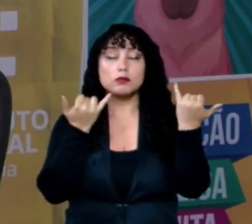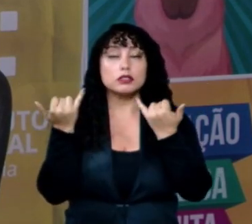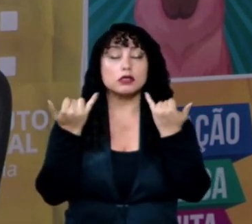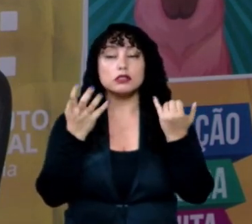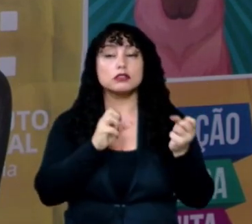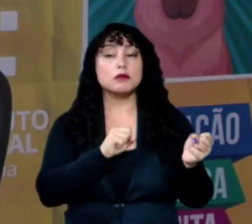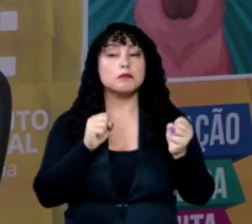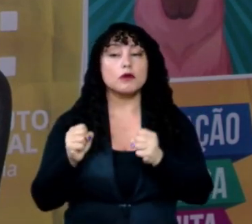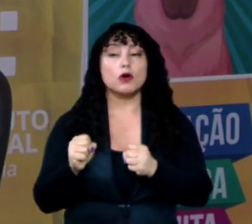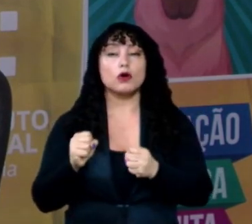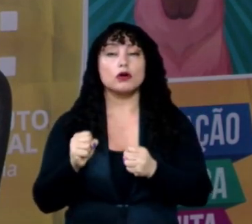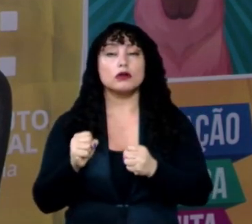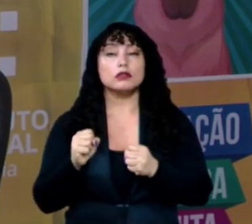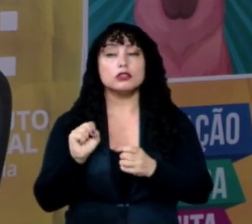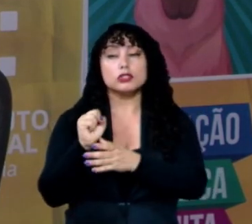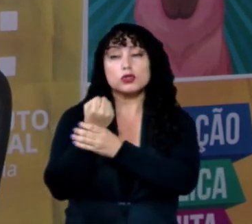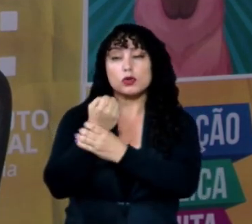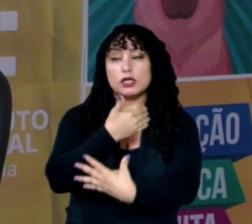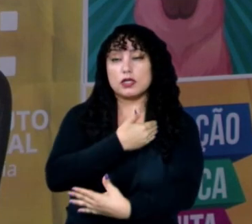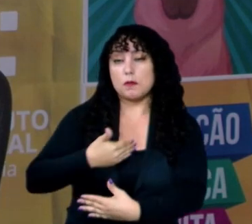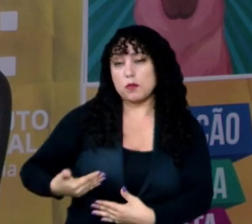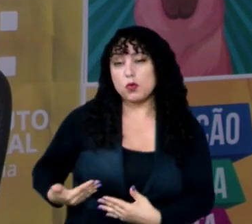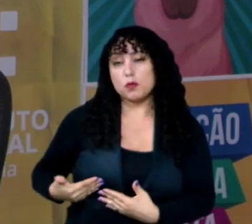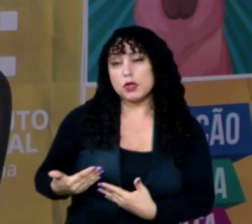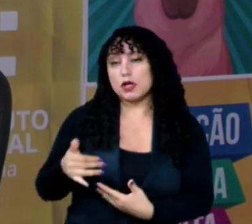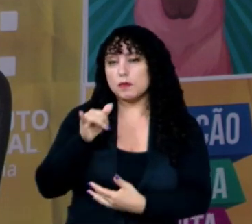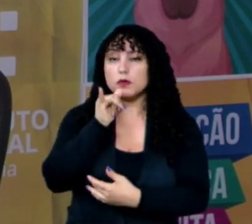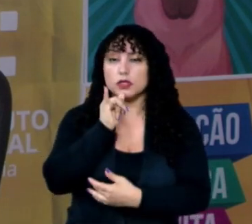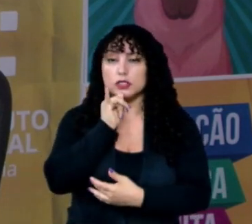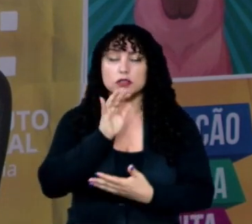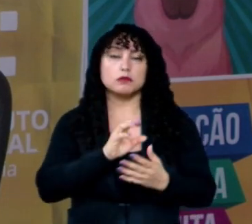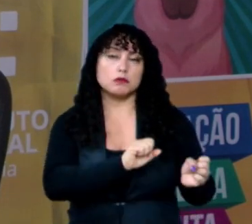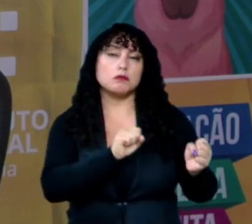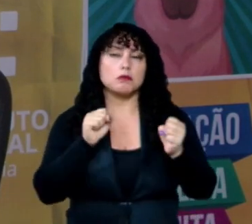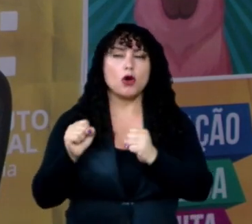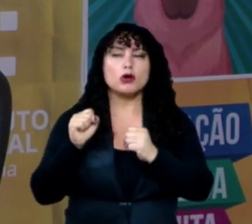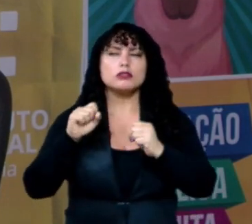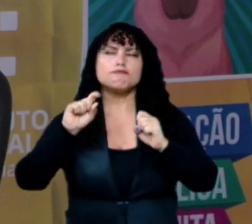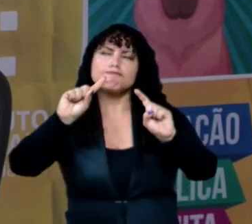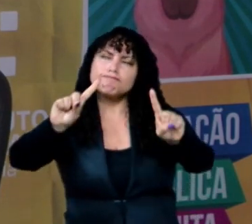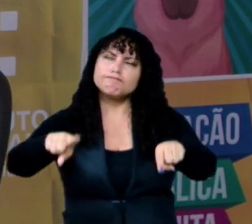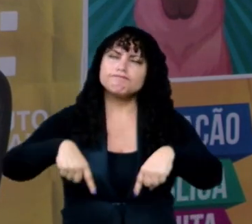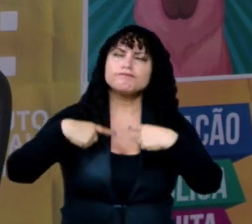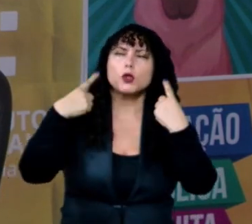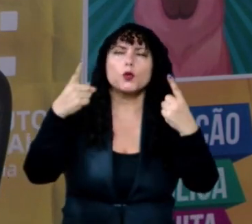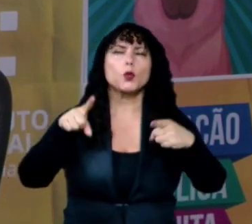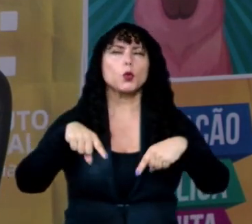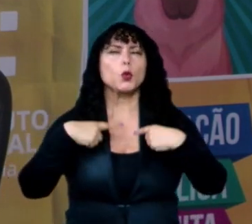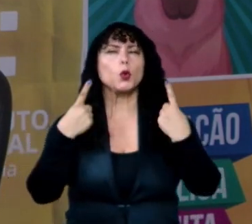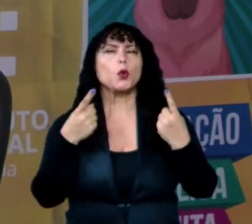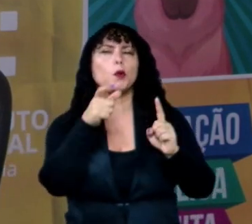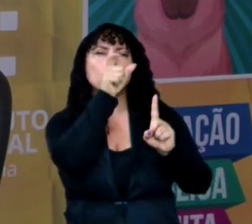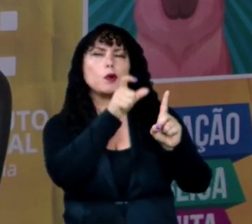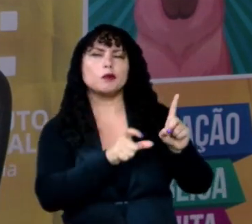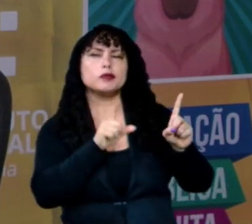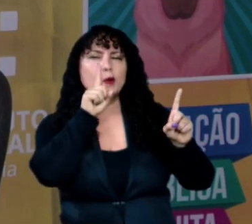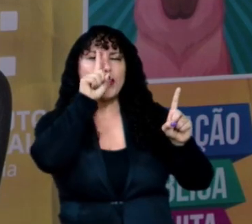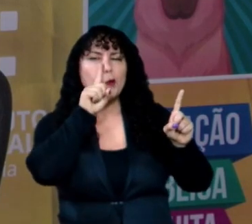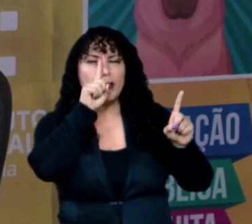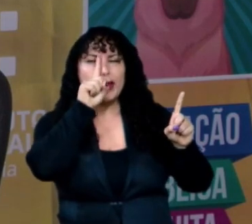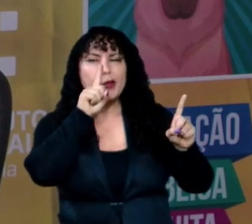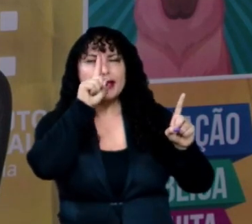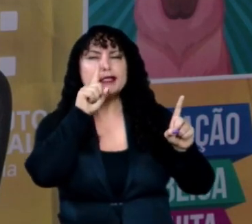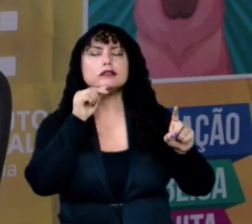possam, de segurança pública, eventualmente, que podem gerar para o cidadão algum risco. Então,